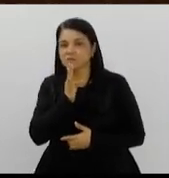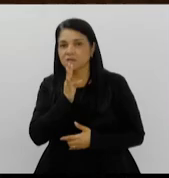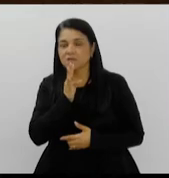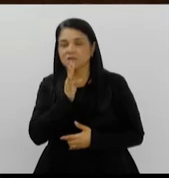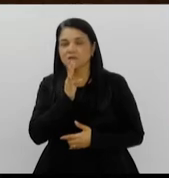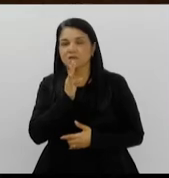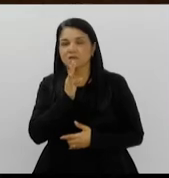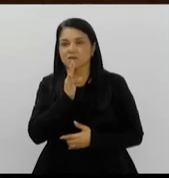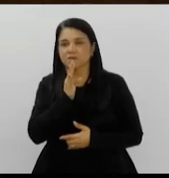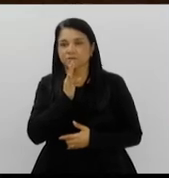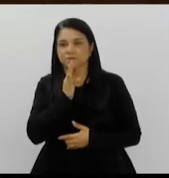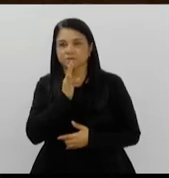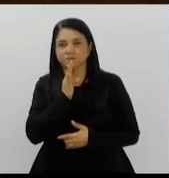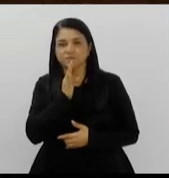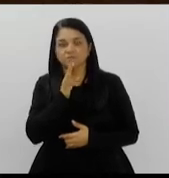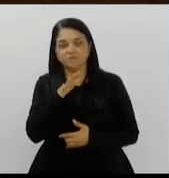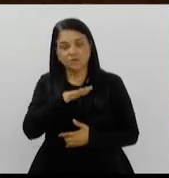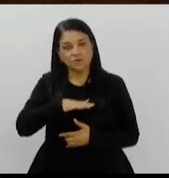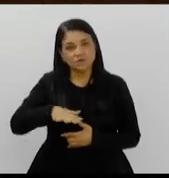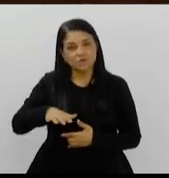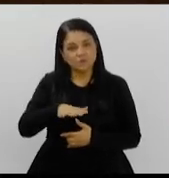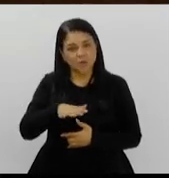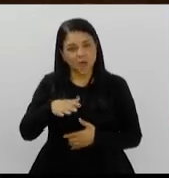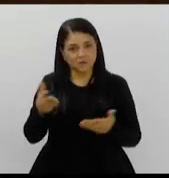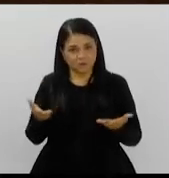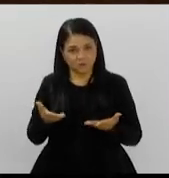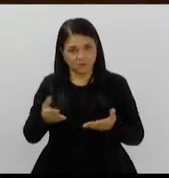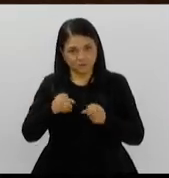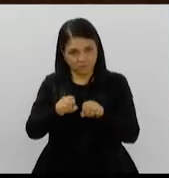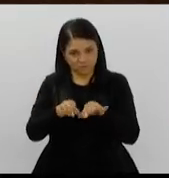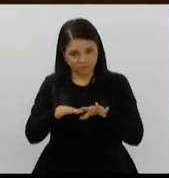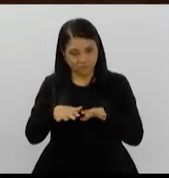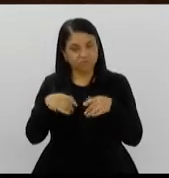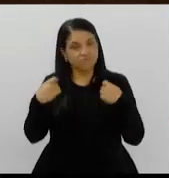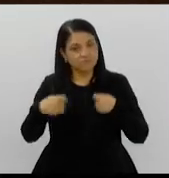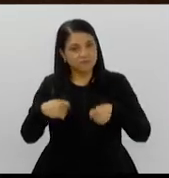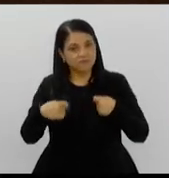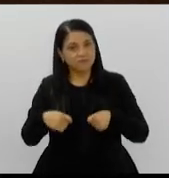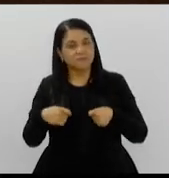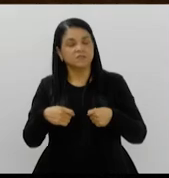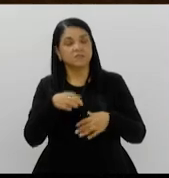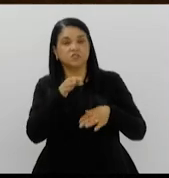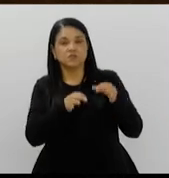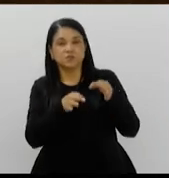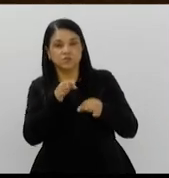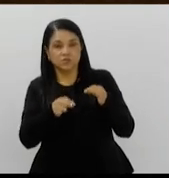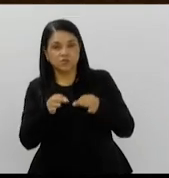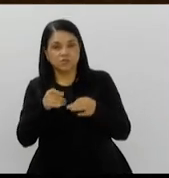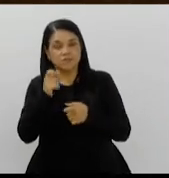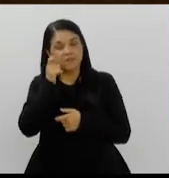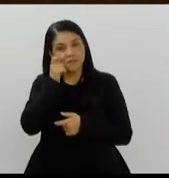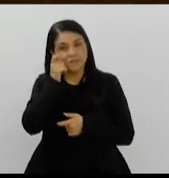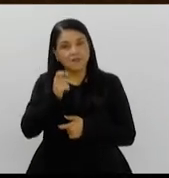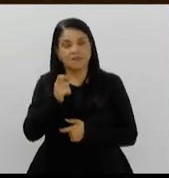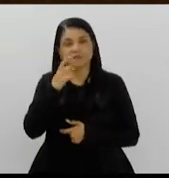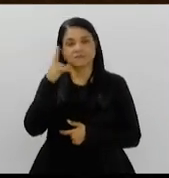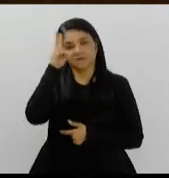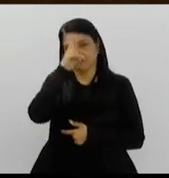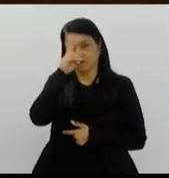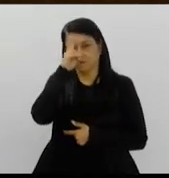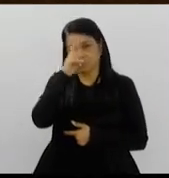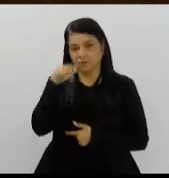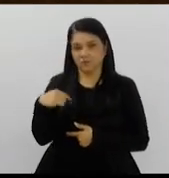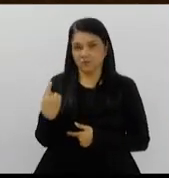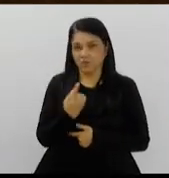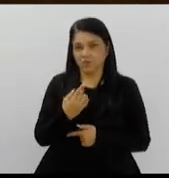este espaço como um espaço necessário para que se faça justiça para interesse histórico do